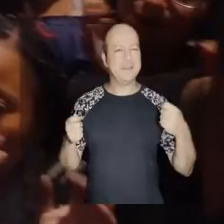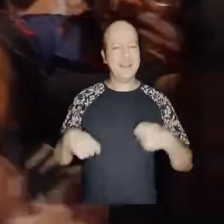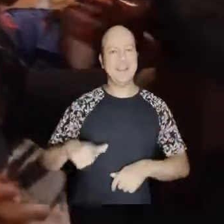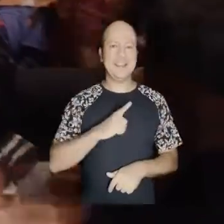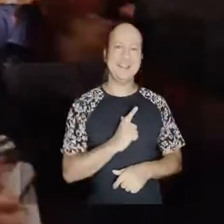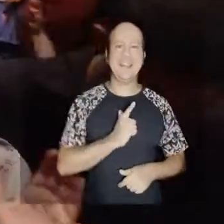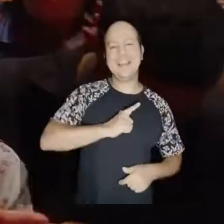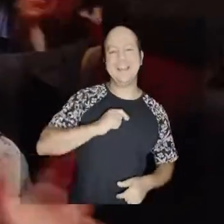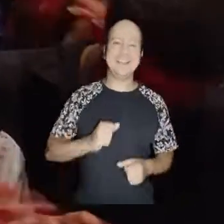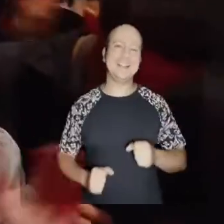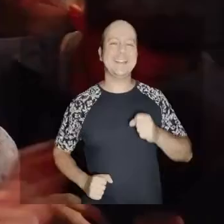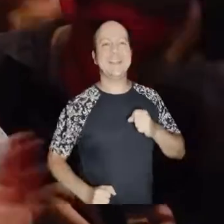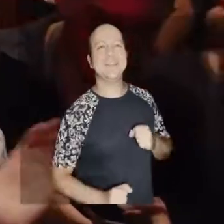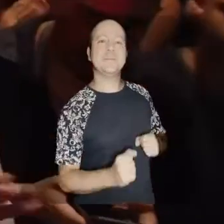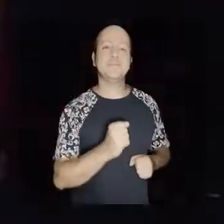bateria.